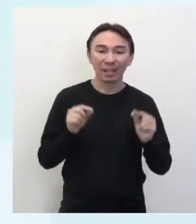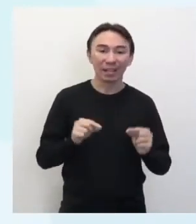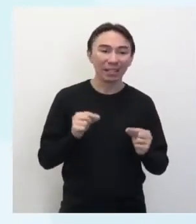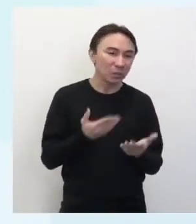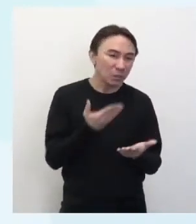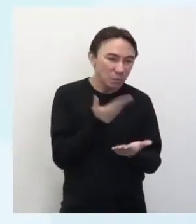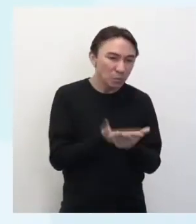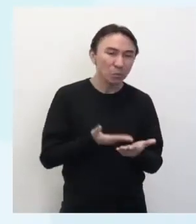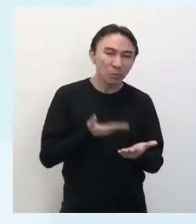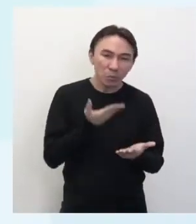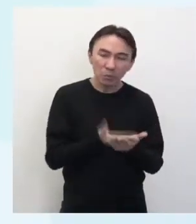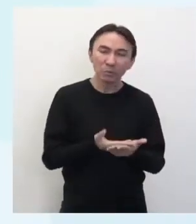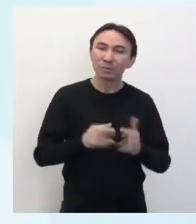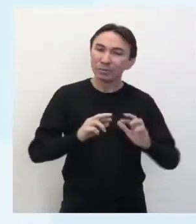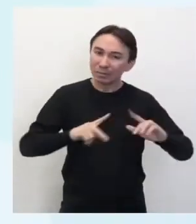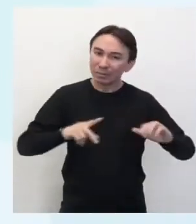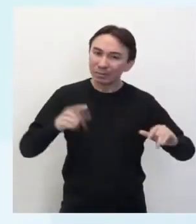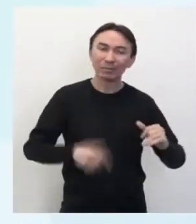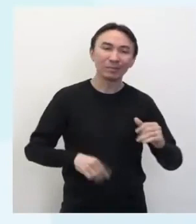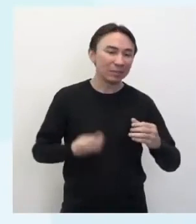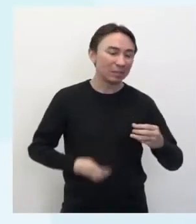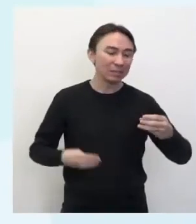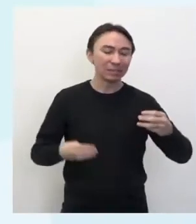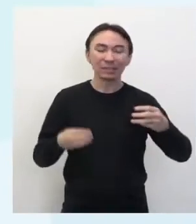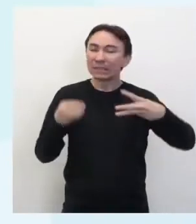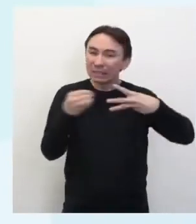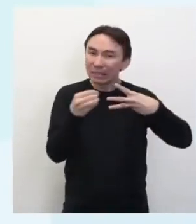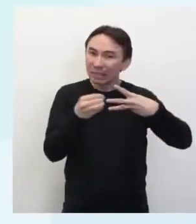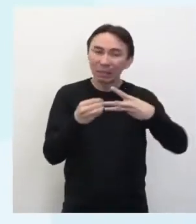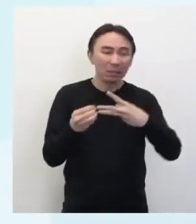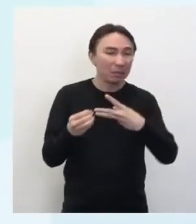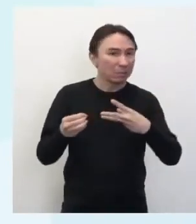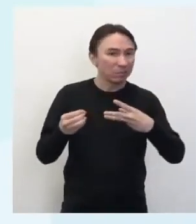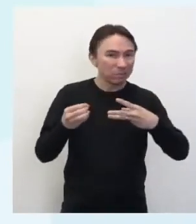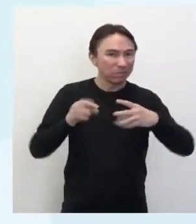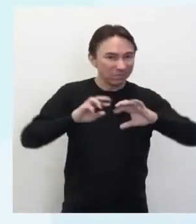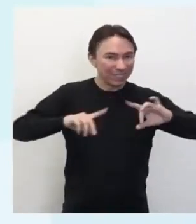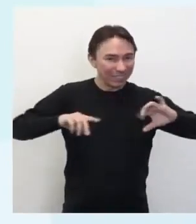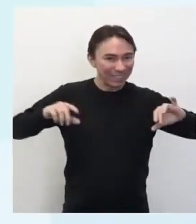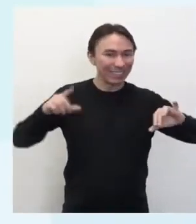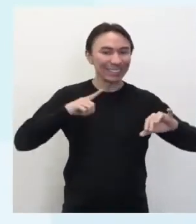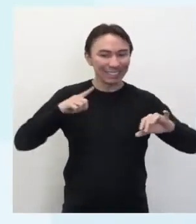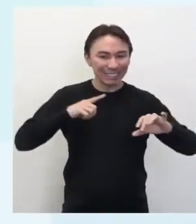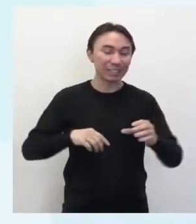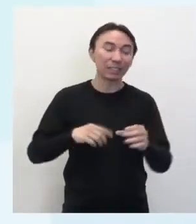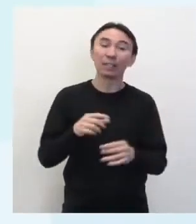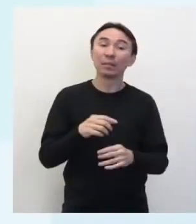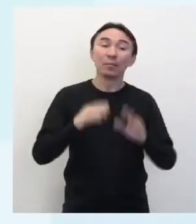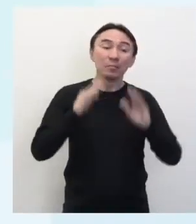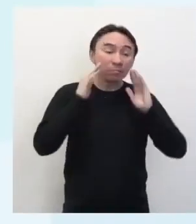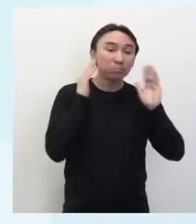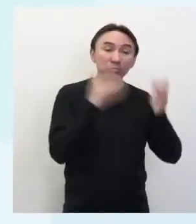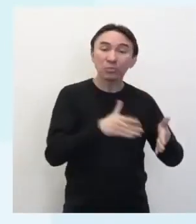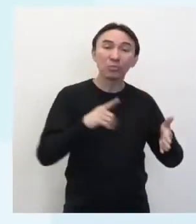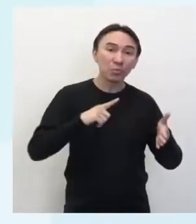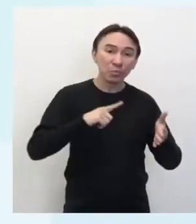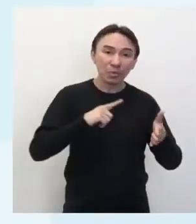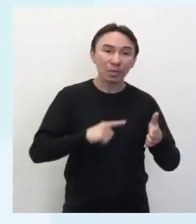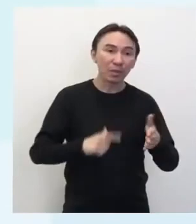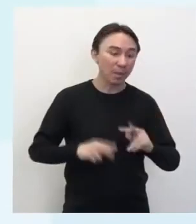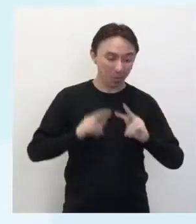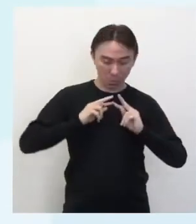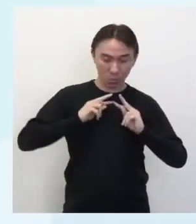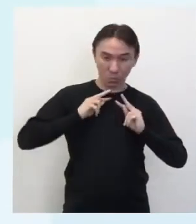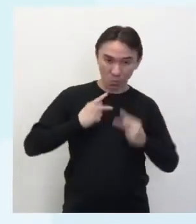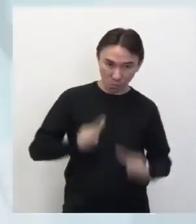pluricelulares em células, tecidos, órgãos e sistemas, dando ênfase ao ser humano e ao sistema